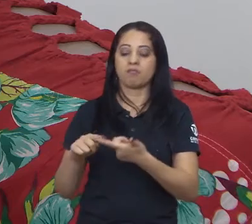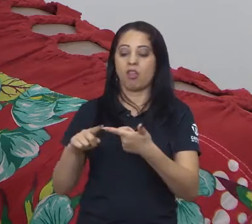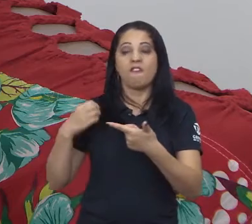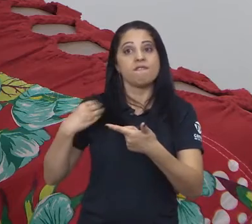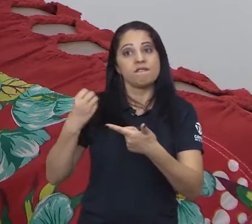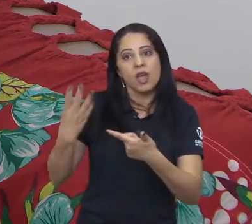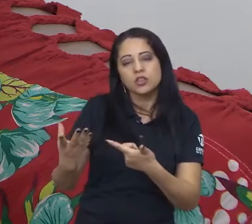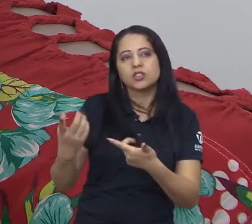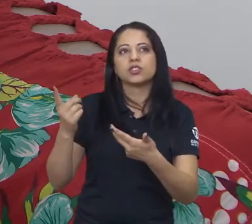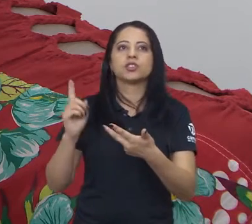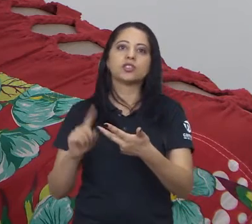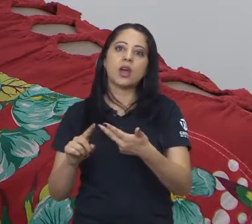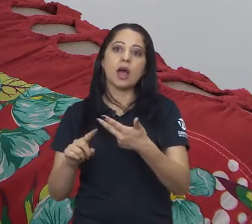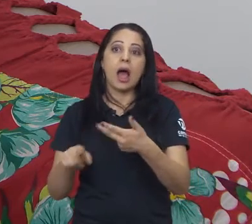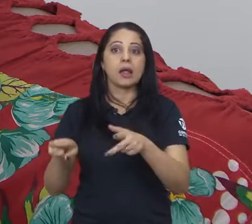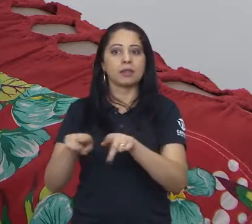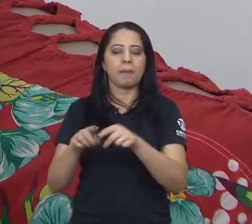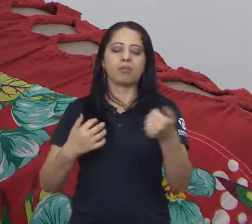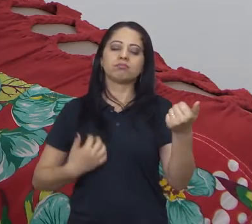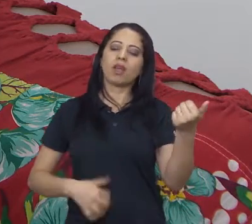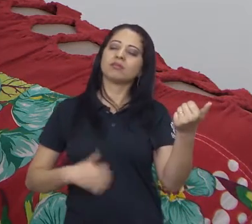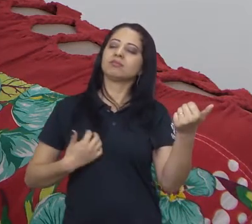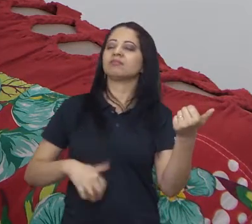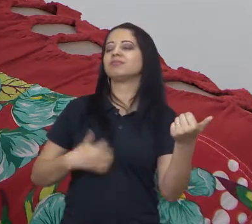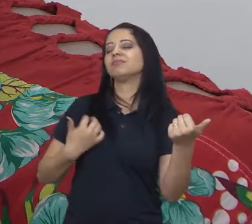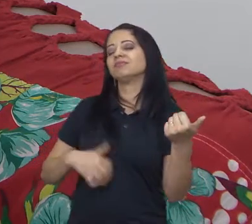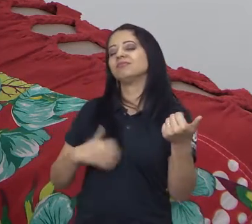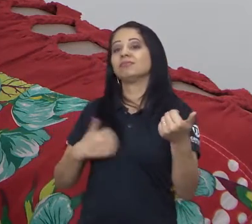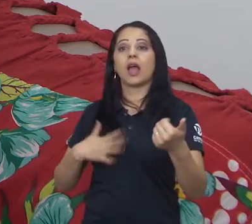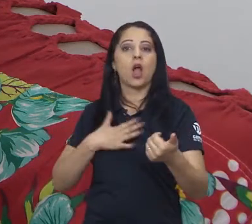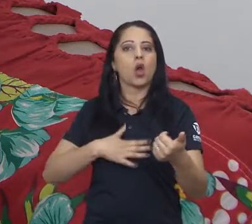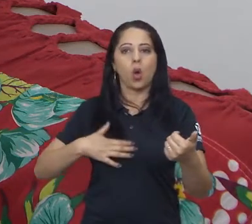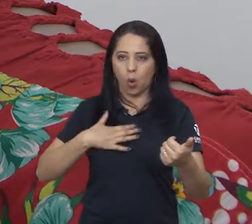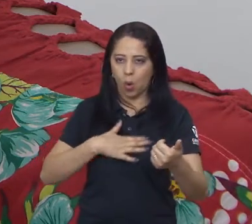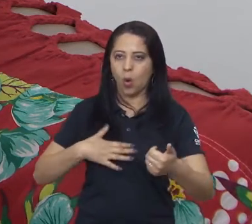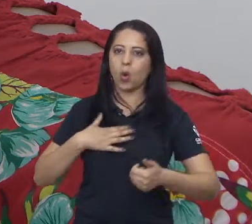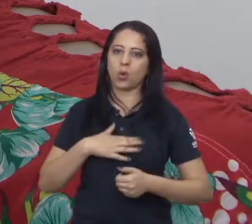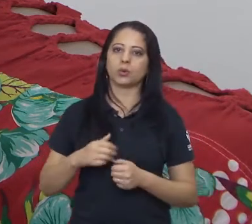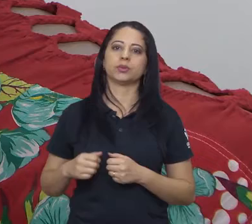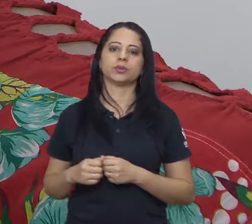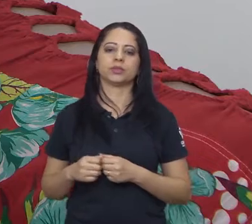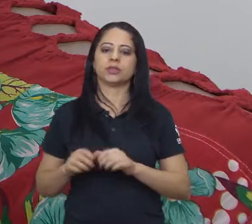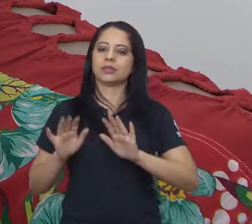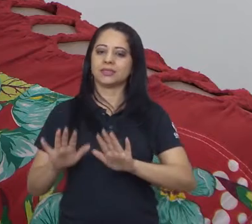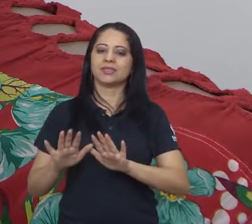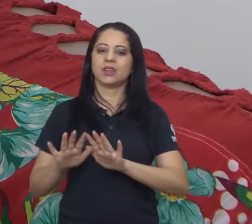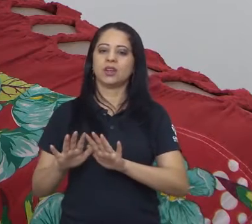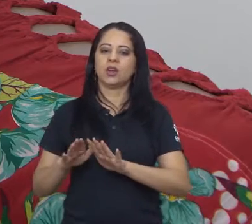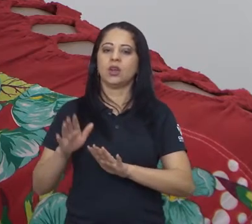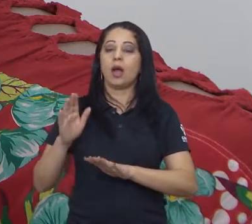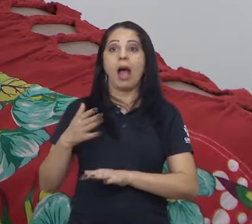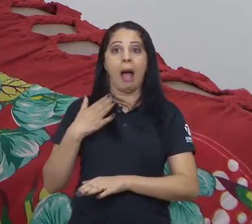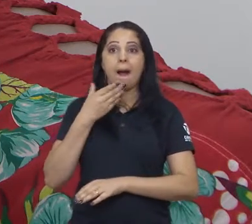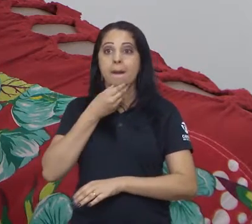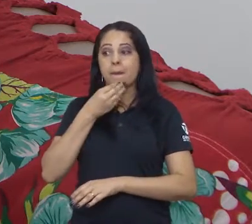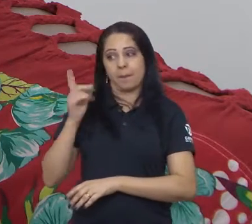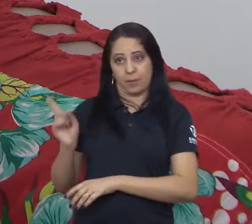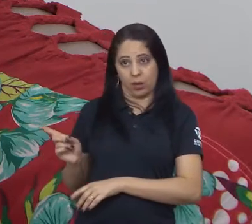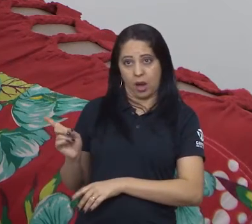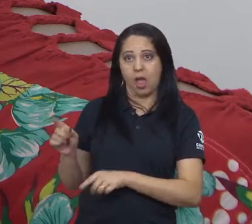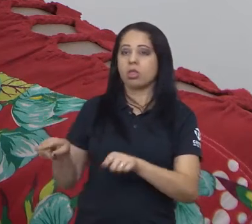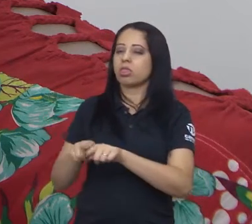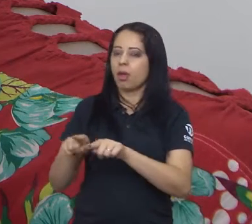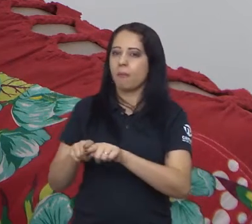e tô Faço umas aulas de viola também gosto de tocar umas musiquinhas né Entendeu então já preparei a minha esposa também gosta de